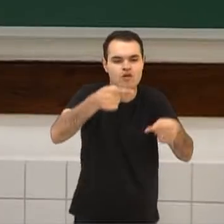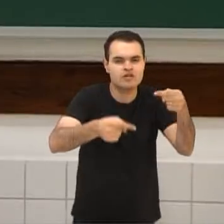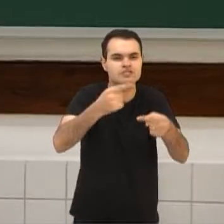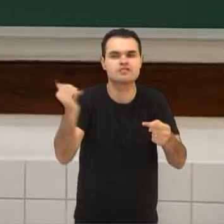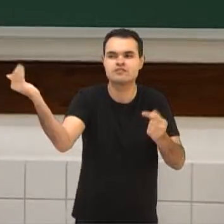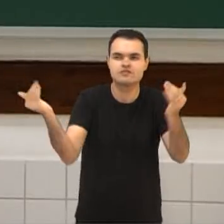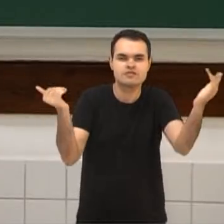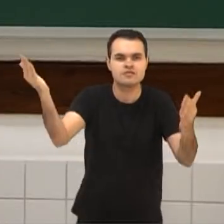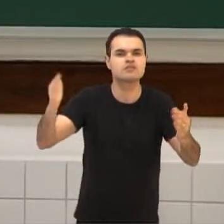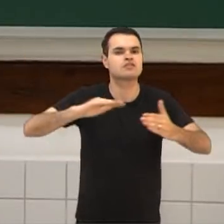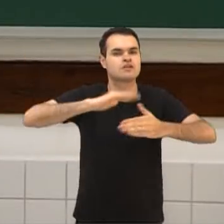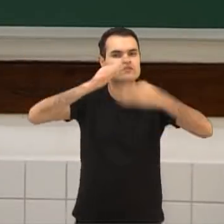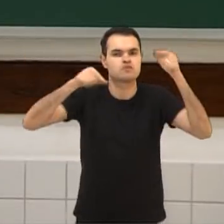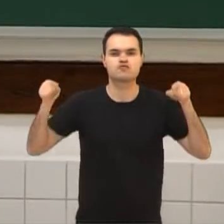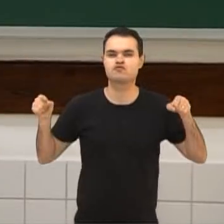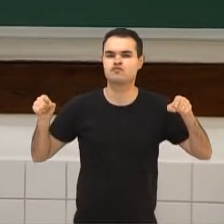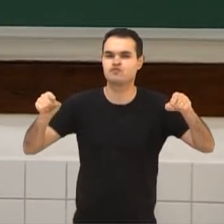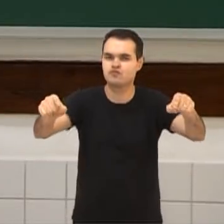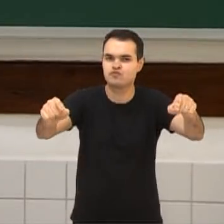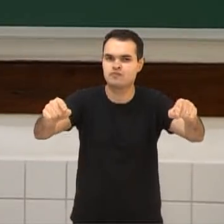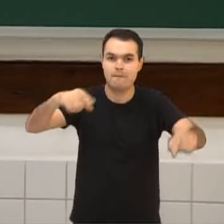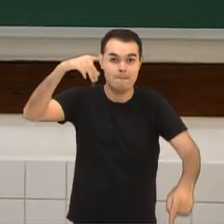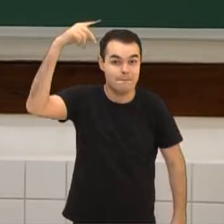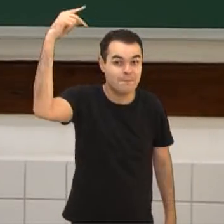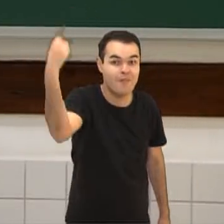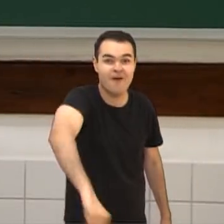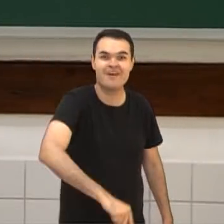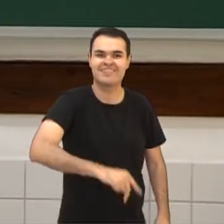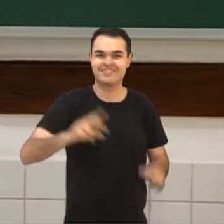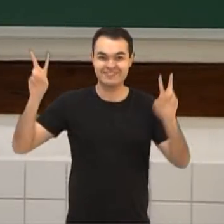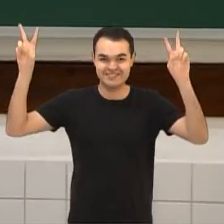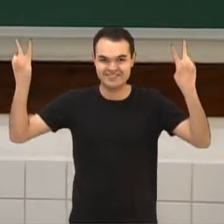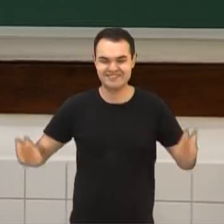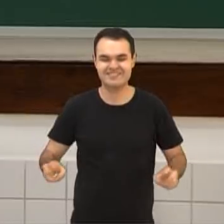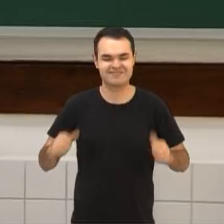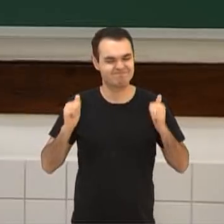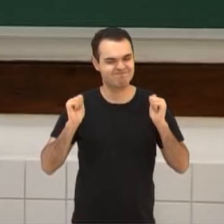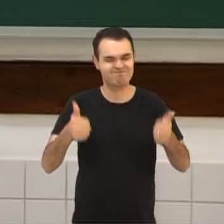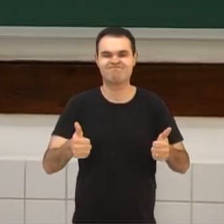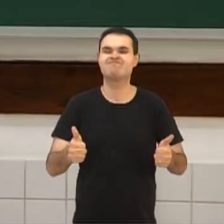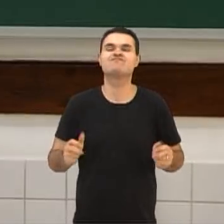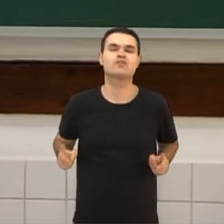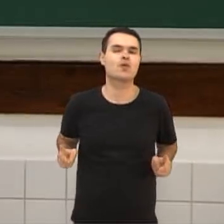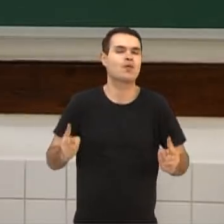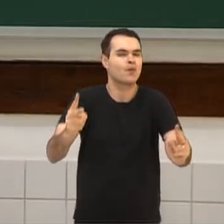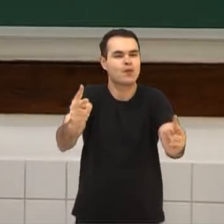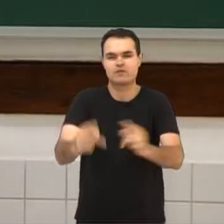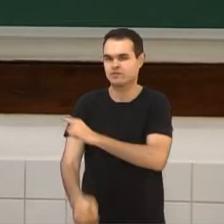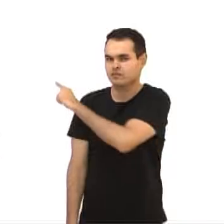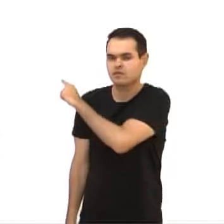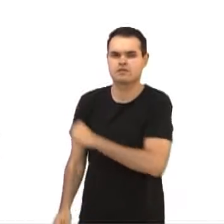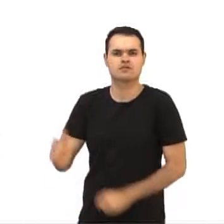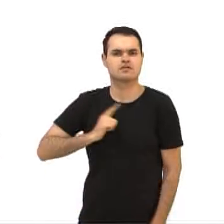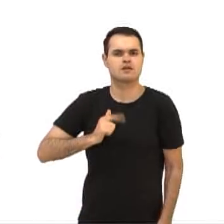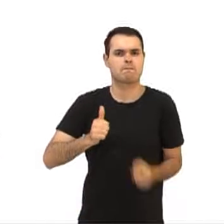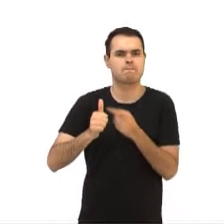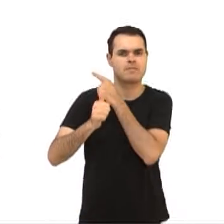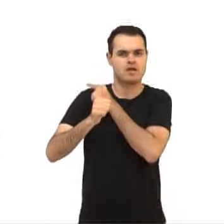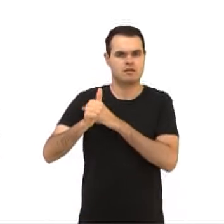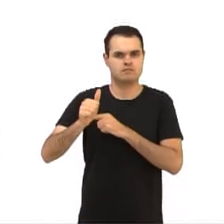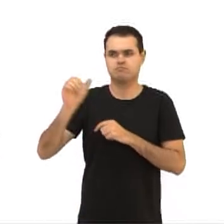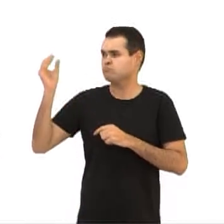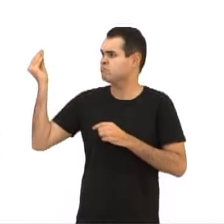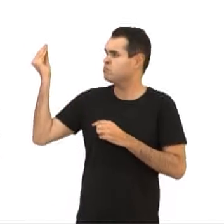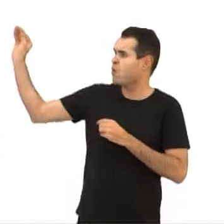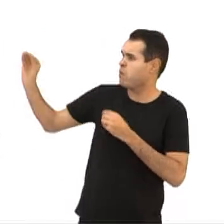externa desenvolvida nesse período. Bora então falar sobre isso? Vamos lá! Aqui você tem uma primeira imagem de símbolos